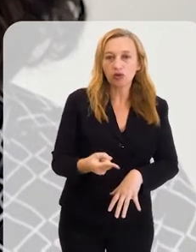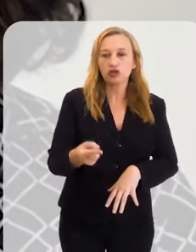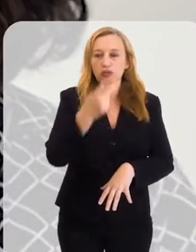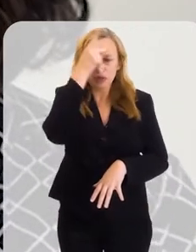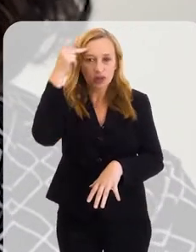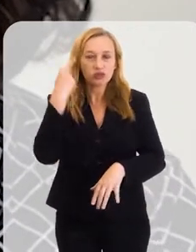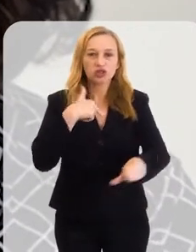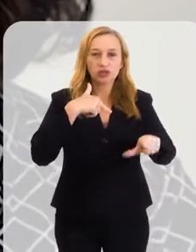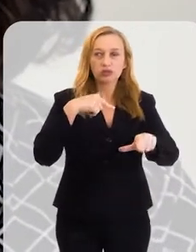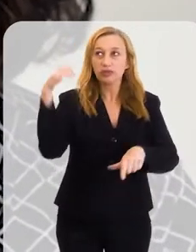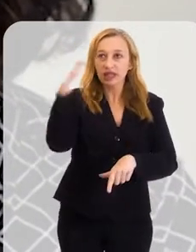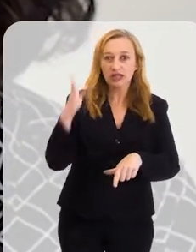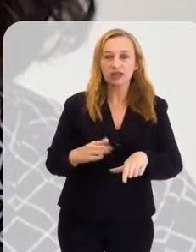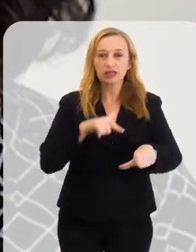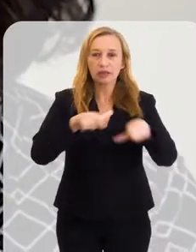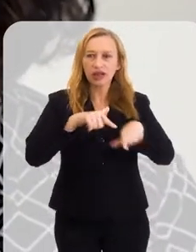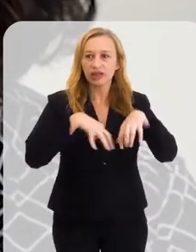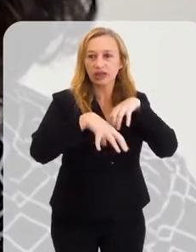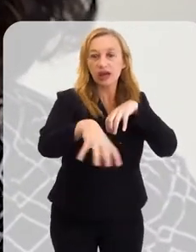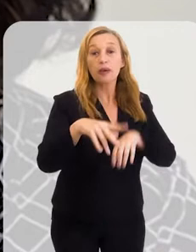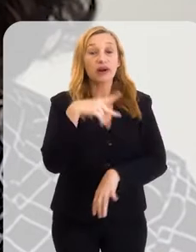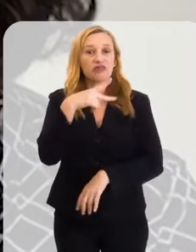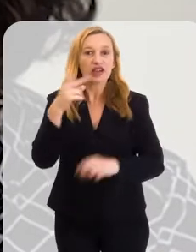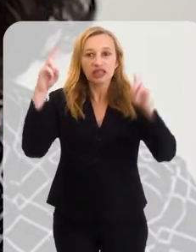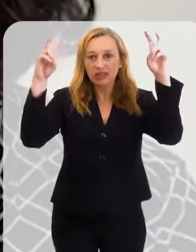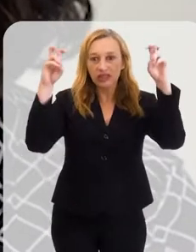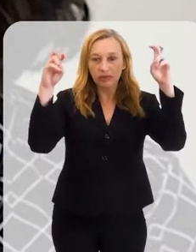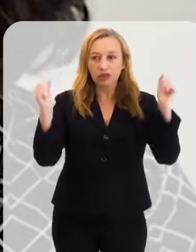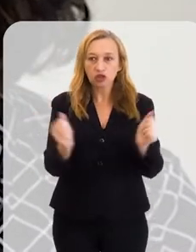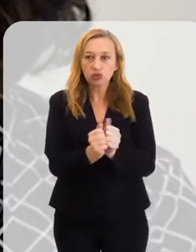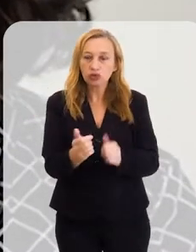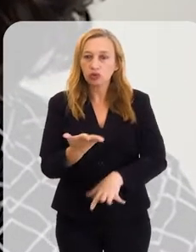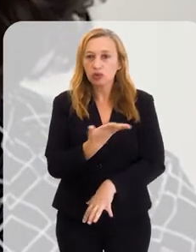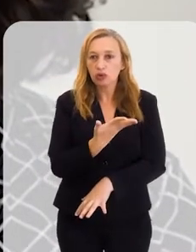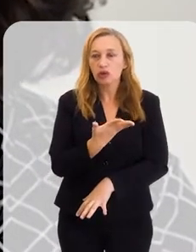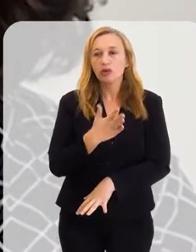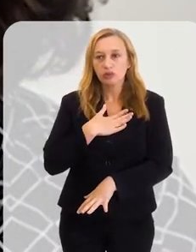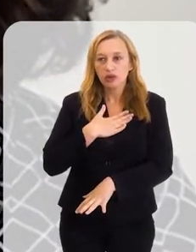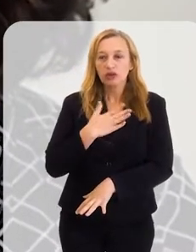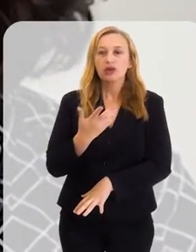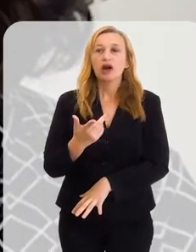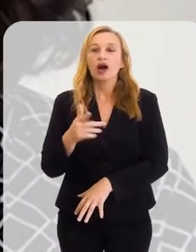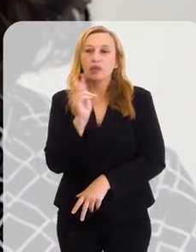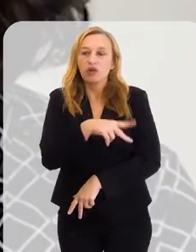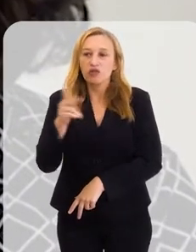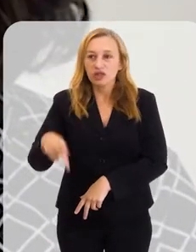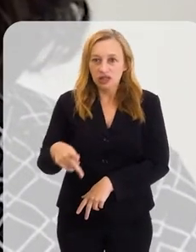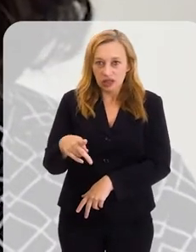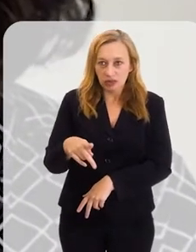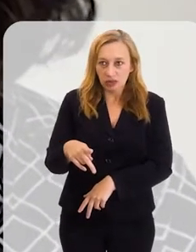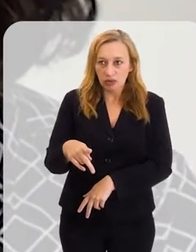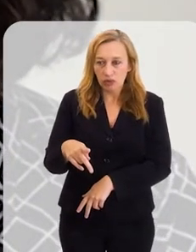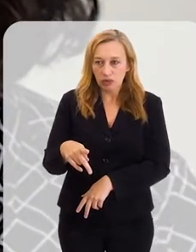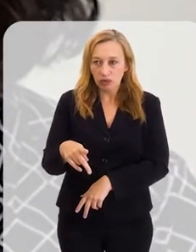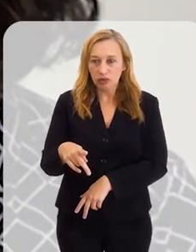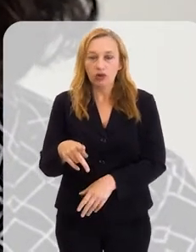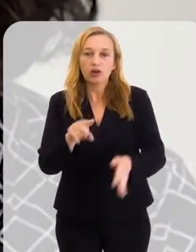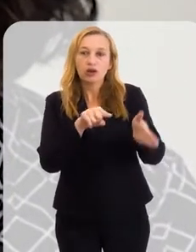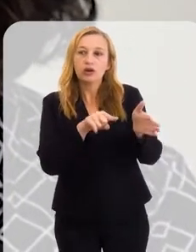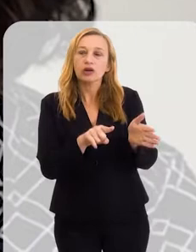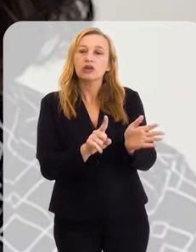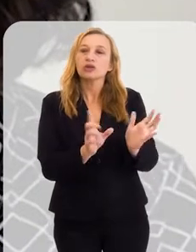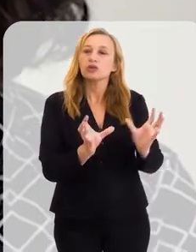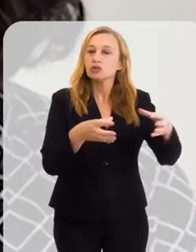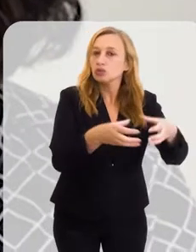brasileiros trabalhando de forma remota. Para falar sobre esse tema, está aqui comigo a professora titular do Departamento